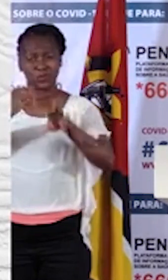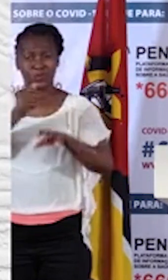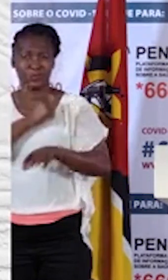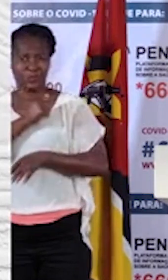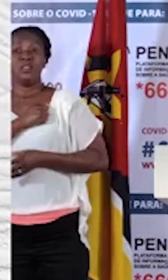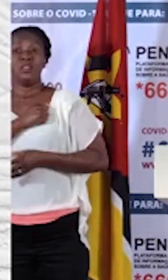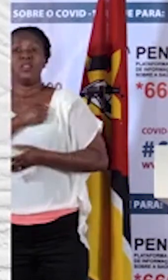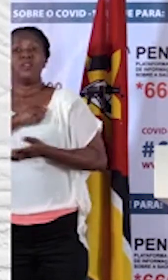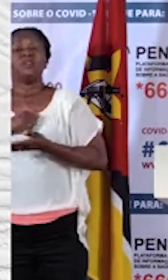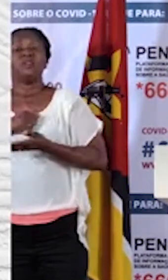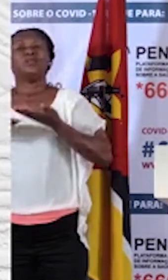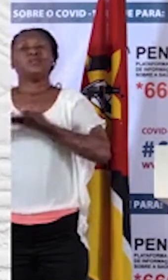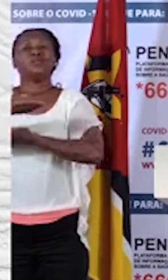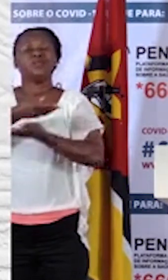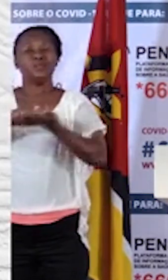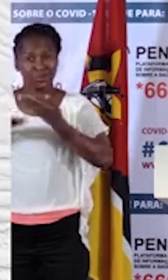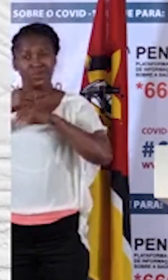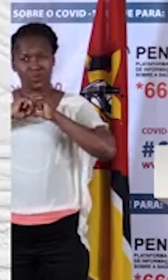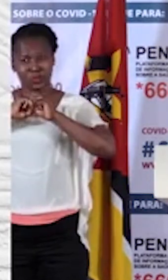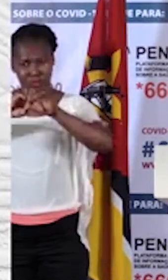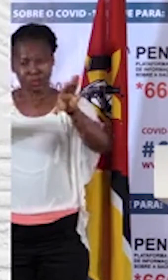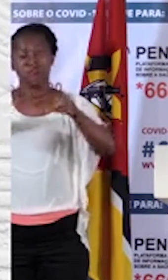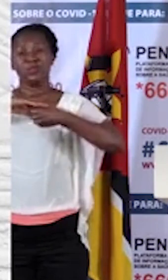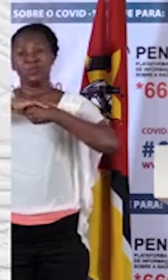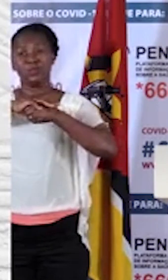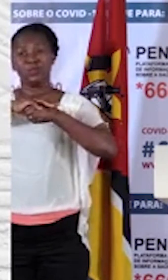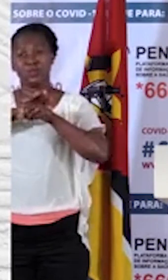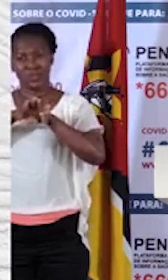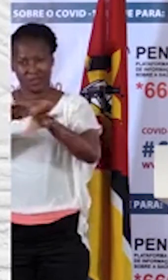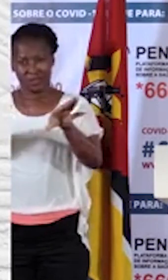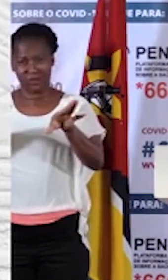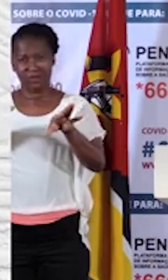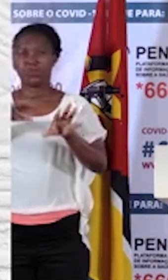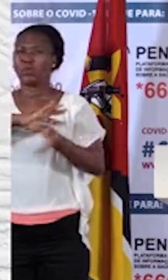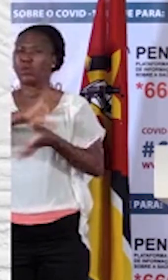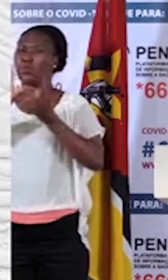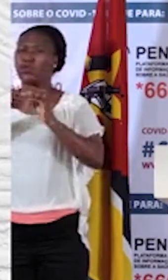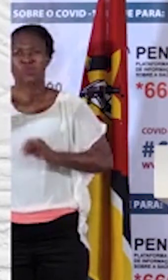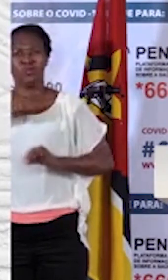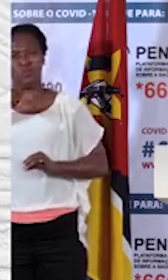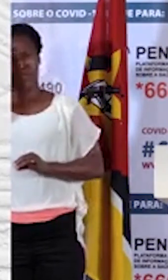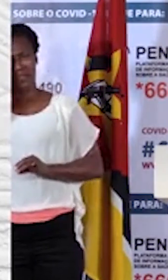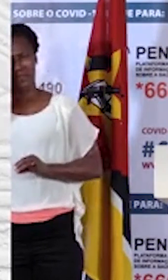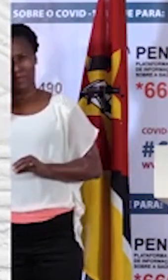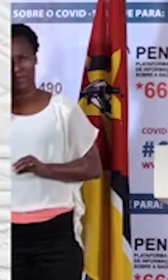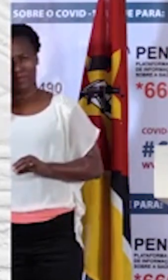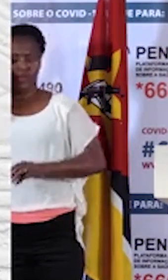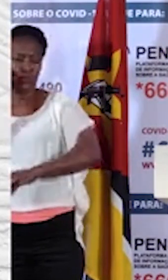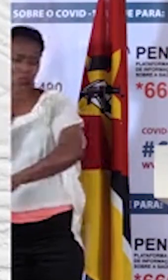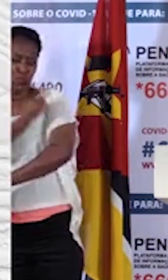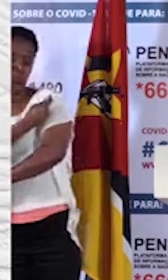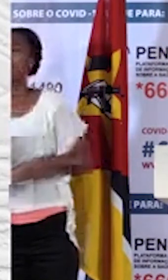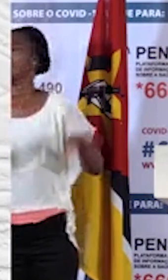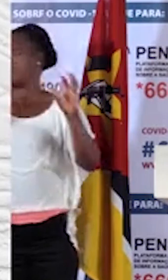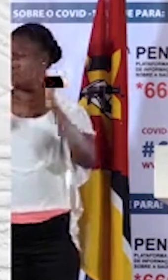gostaríamos de partilhar que a Covid-19, como todos nós sabemos, ainda não tem vacina e nem